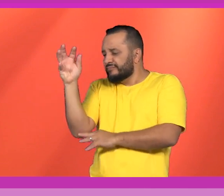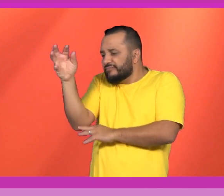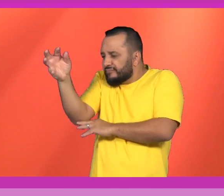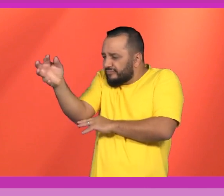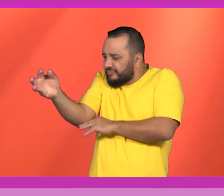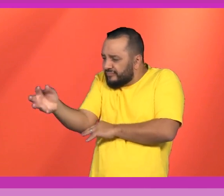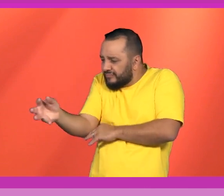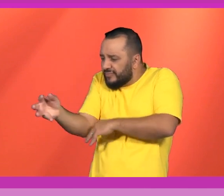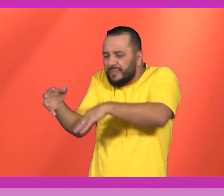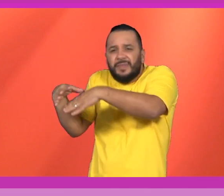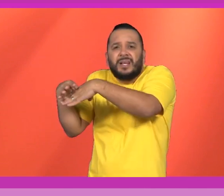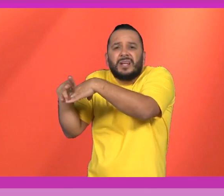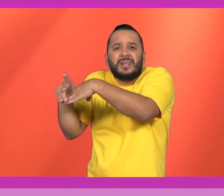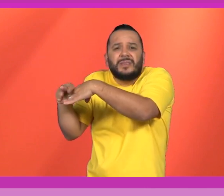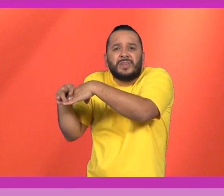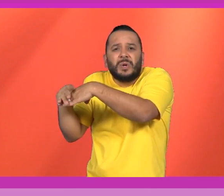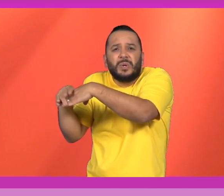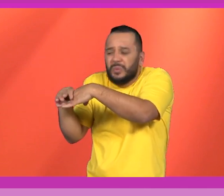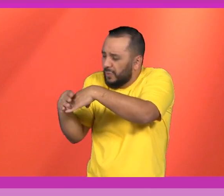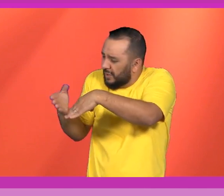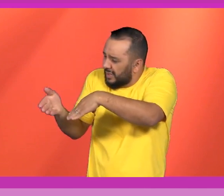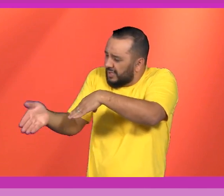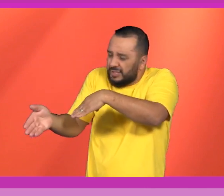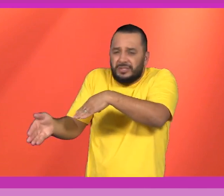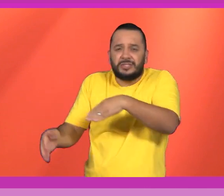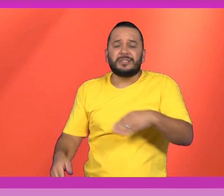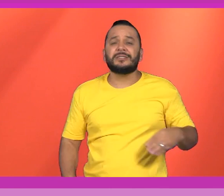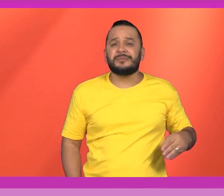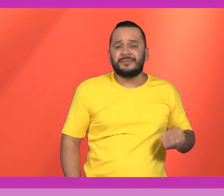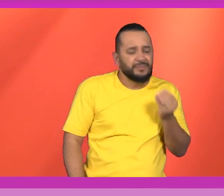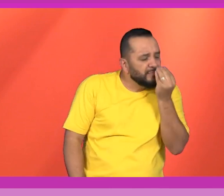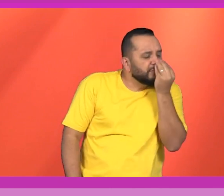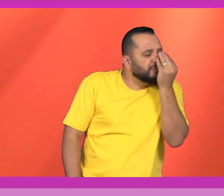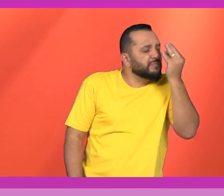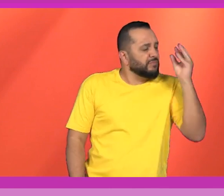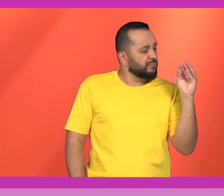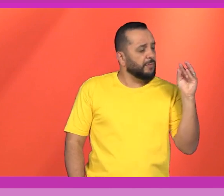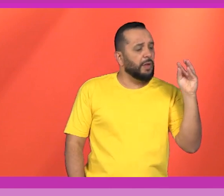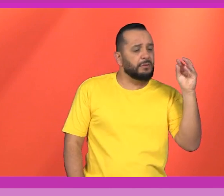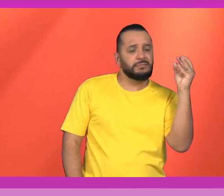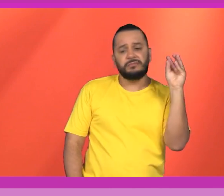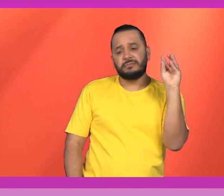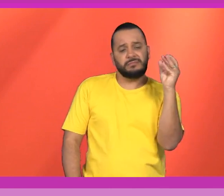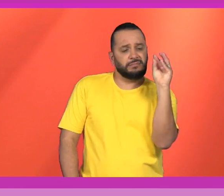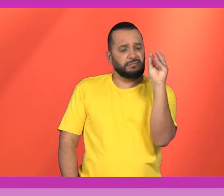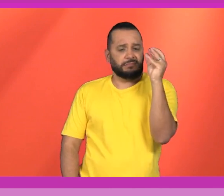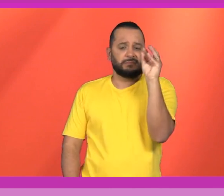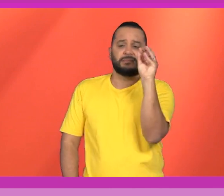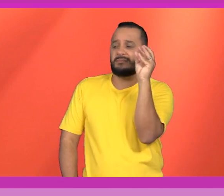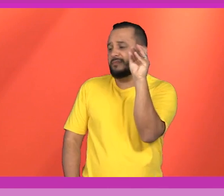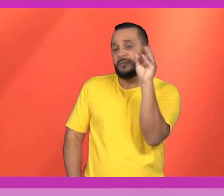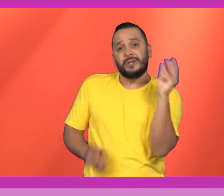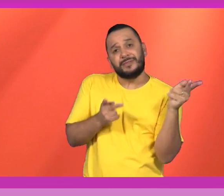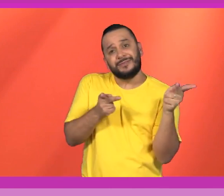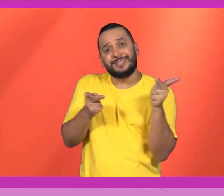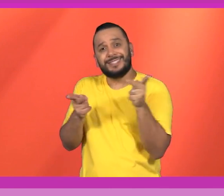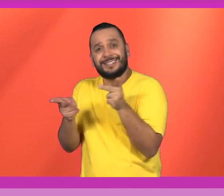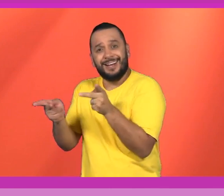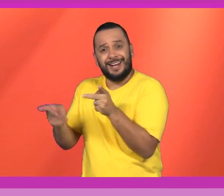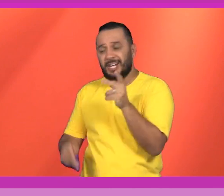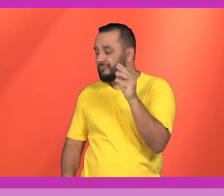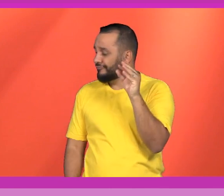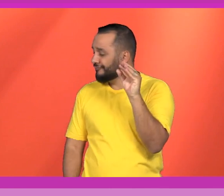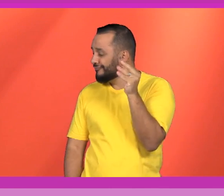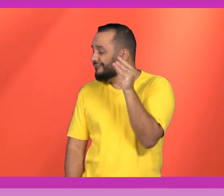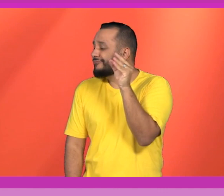O cravo ficou doente, a rosa foi